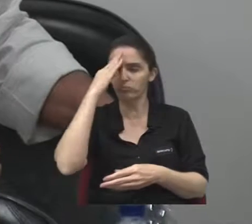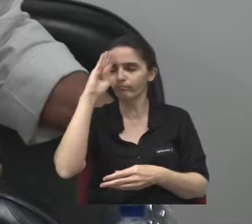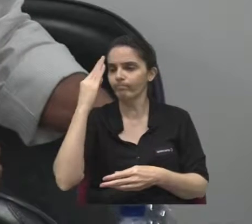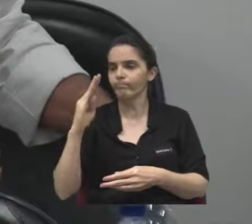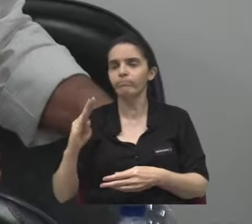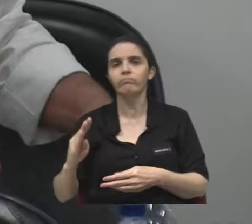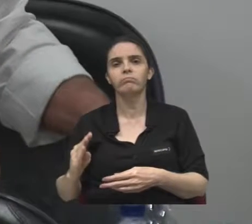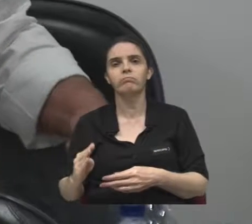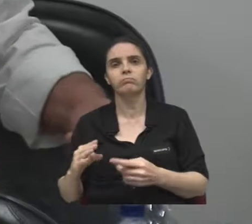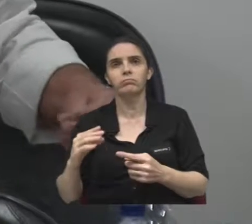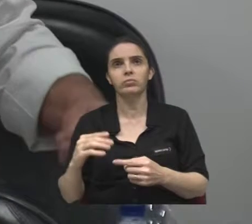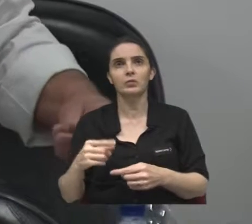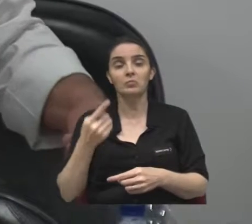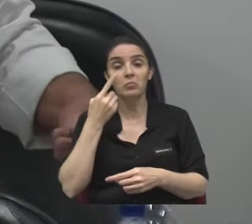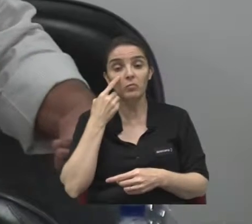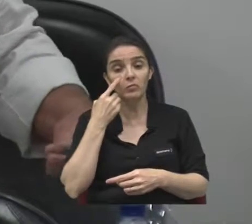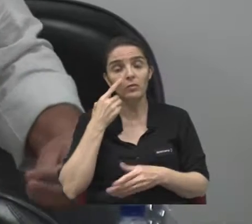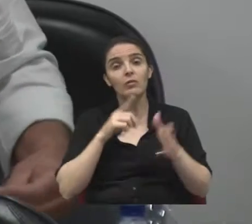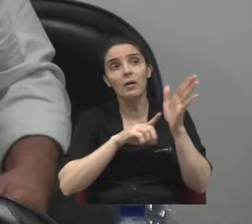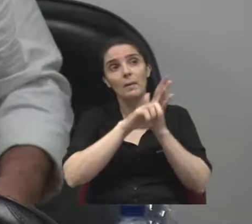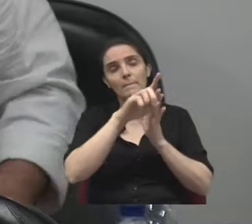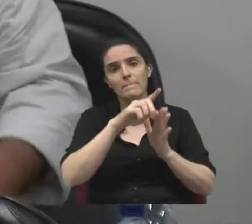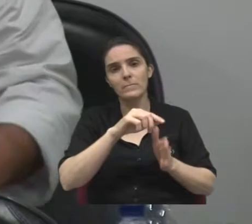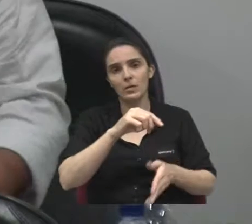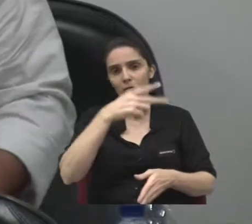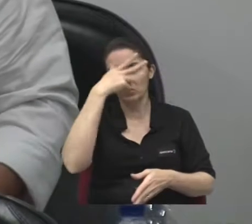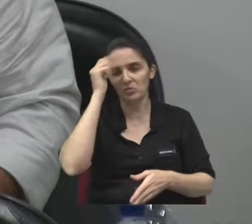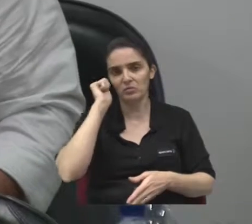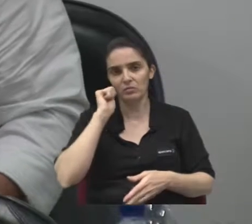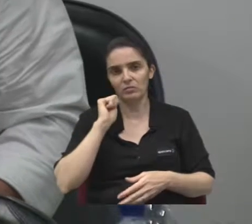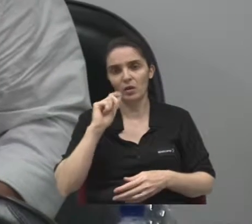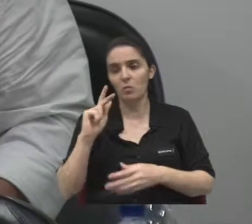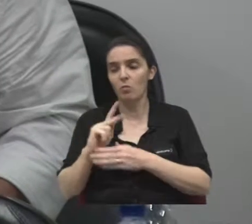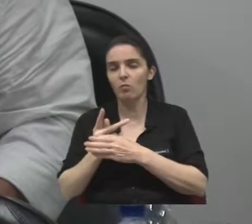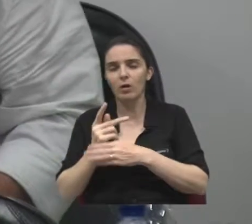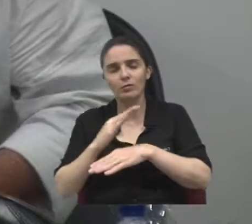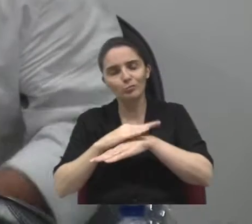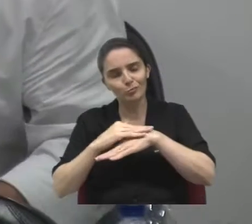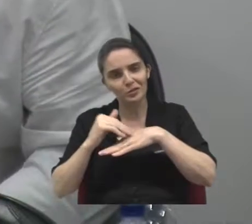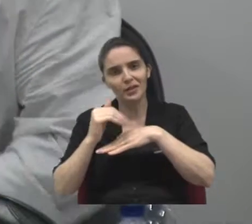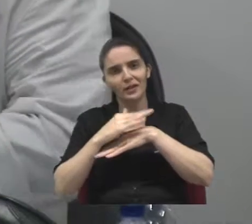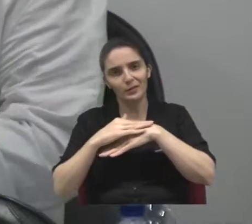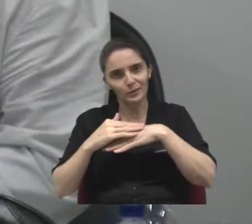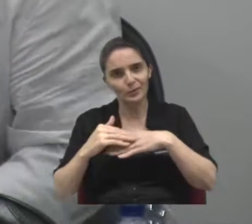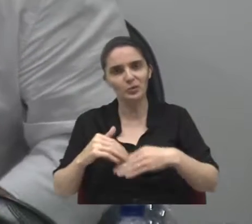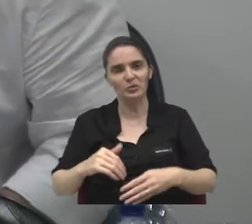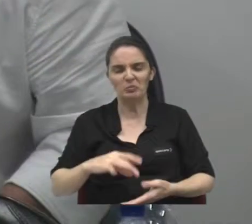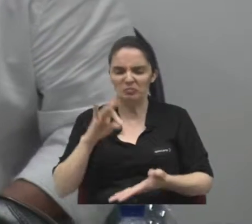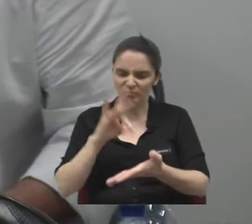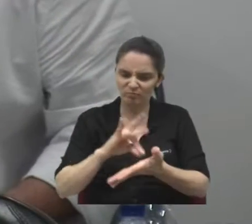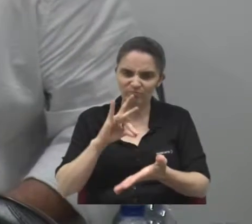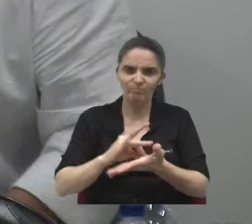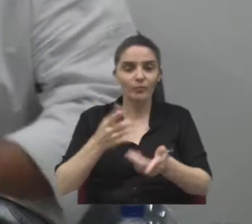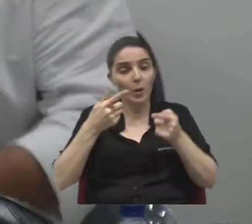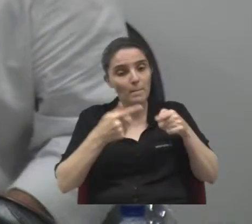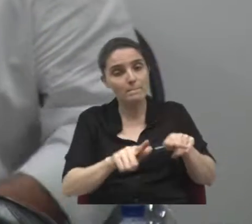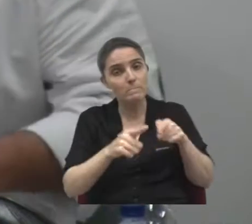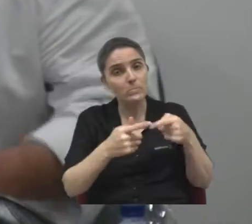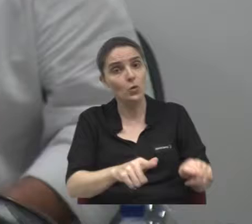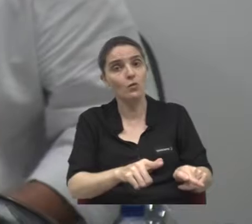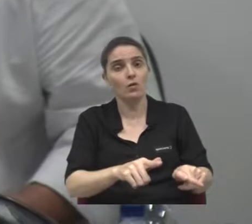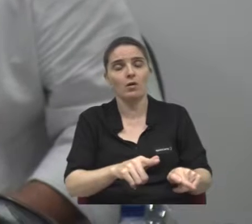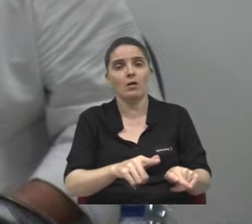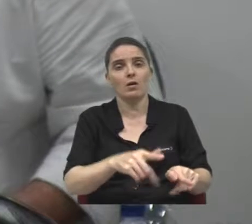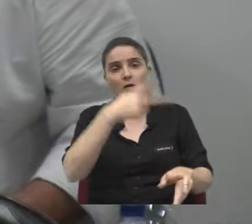esse requerimento, viu? De ver o carinho. Eu acho que o mais fundamental é isso, é provocar no Executivo que tenha